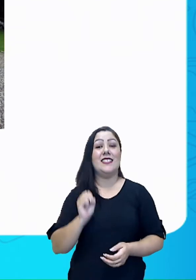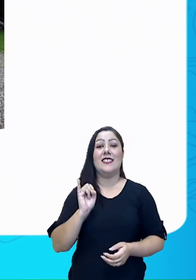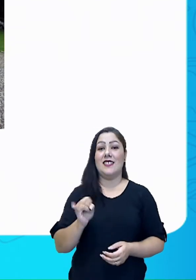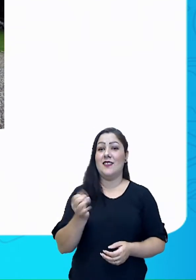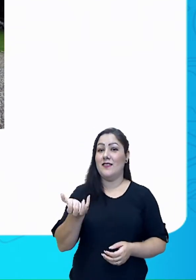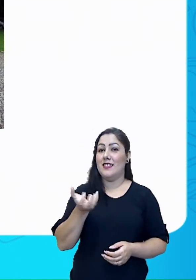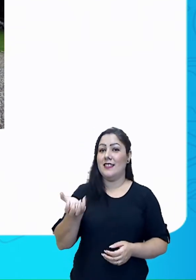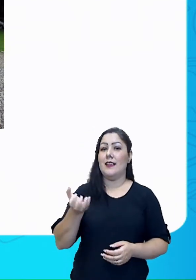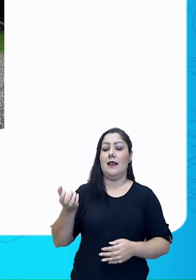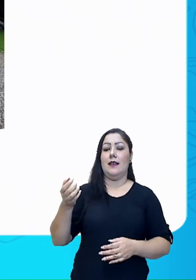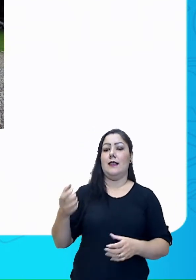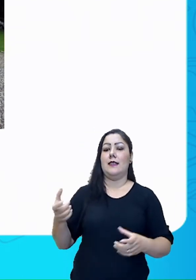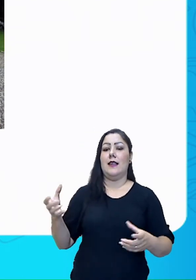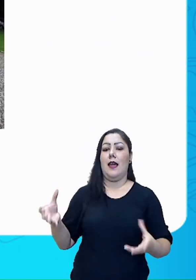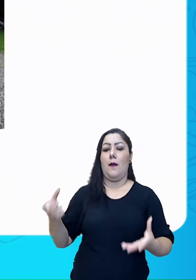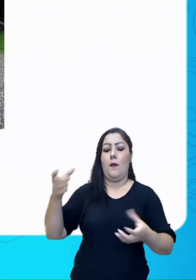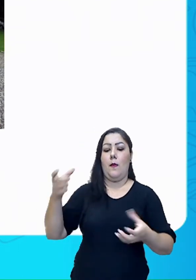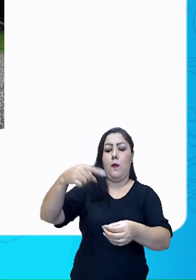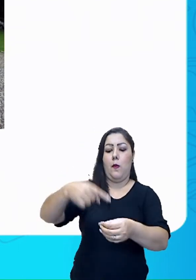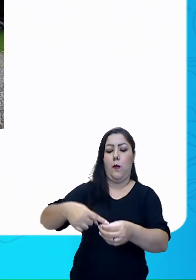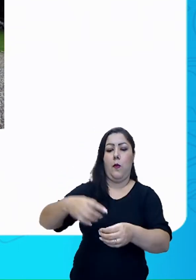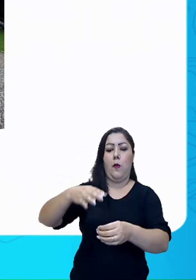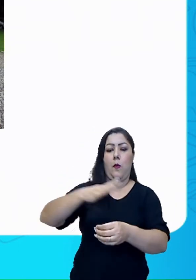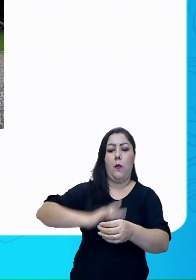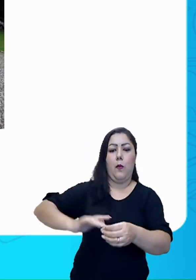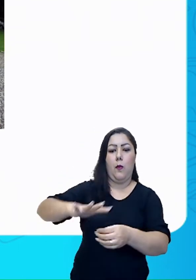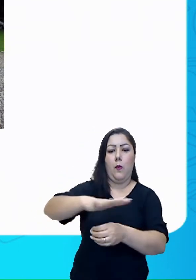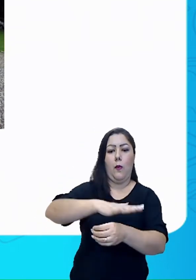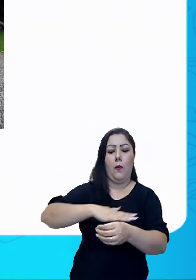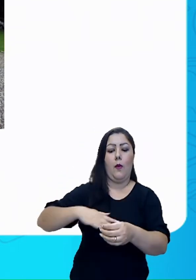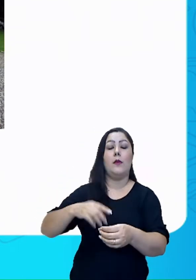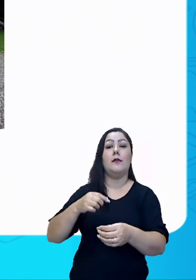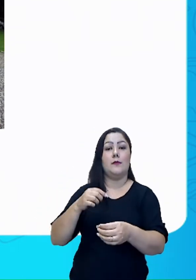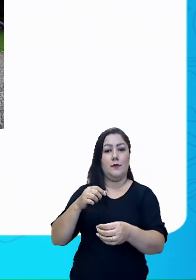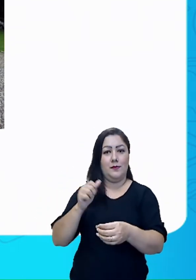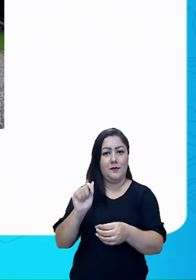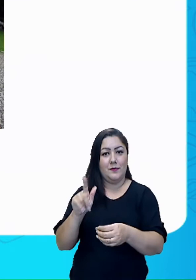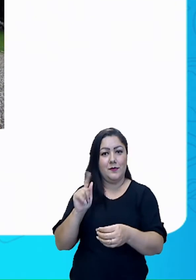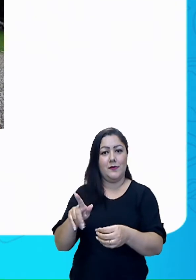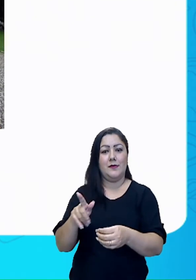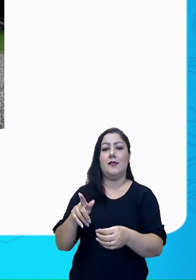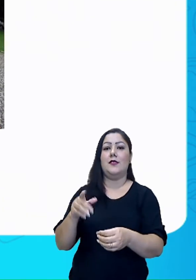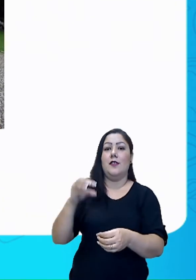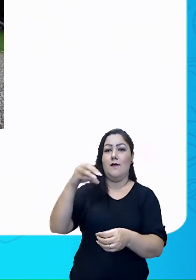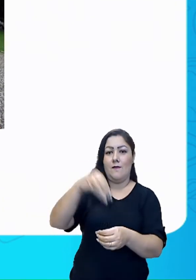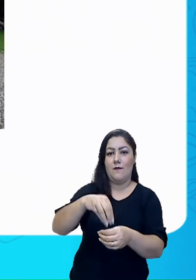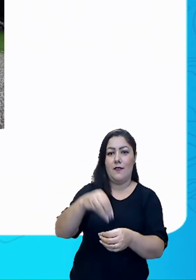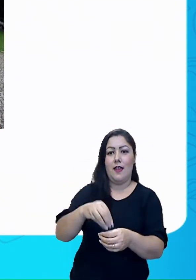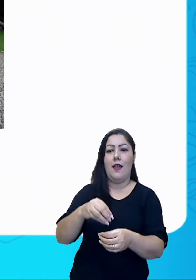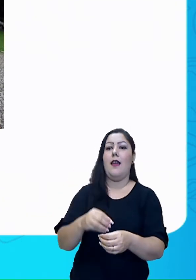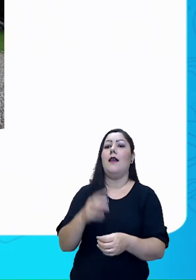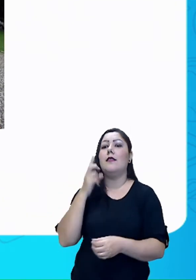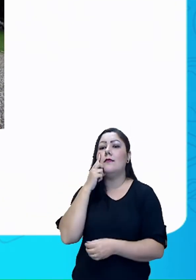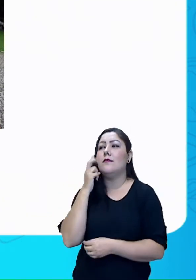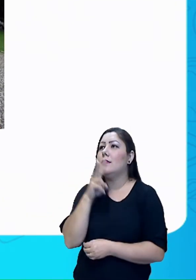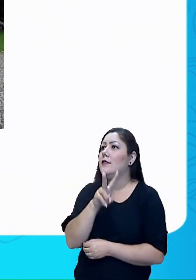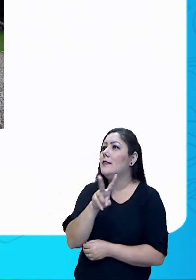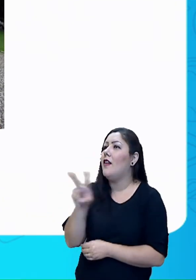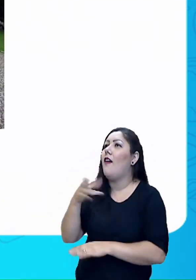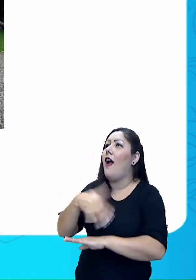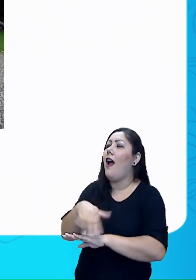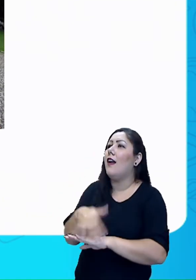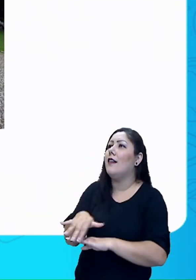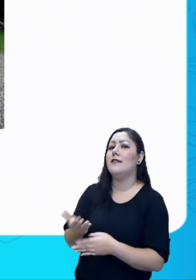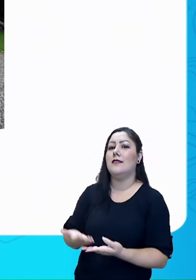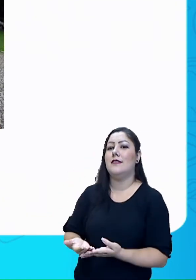aqui pelo centro de Governador Valadares, você vai ver essa imagem, olha aí em preto e branco. Nós temos marcado aí um